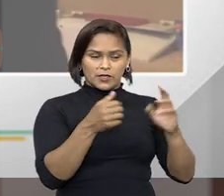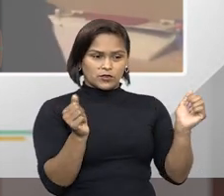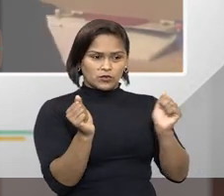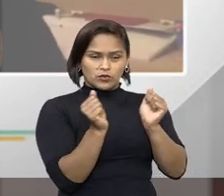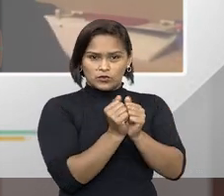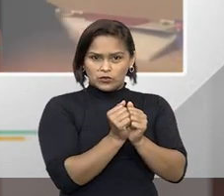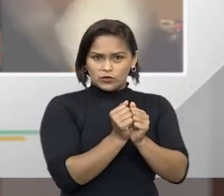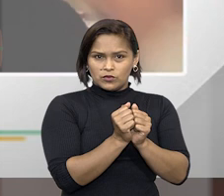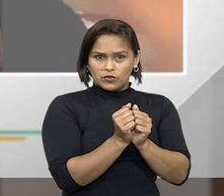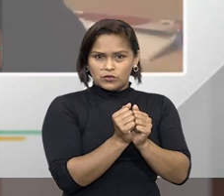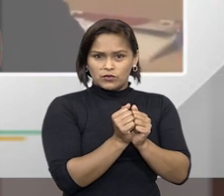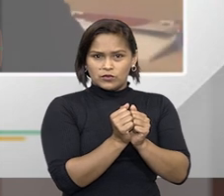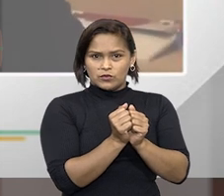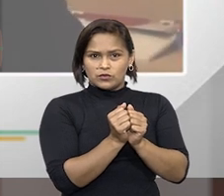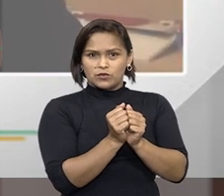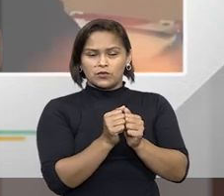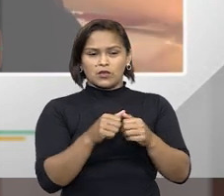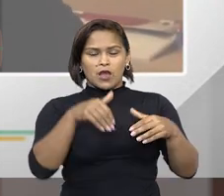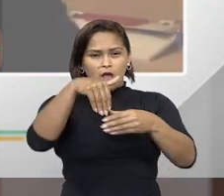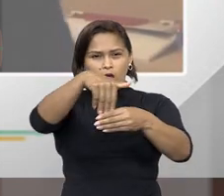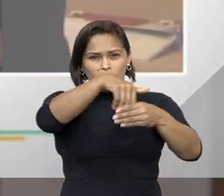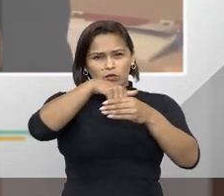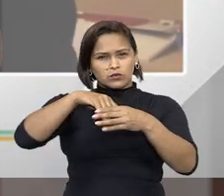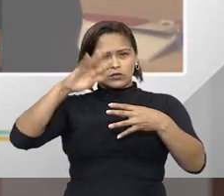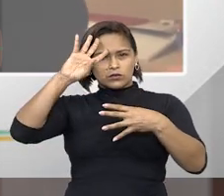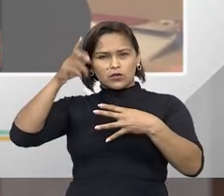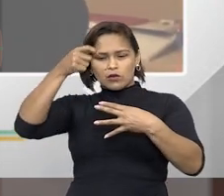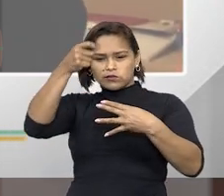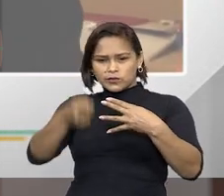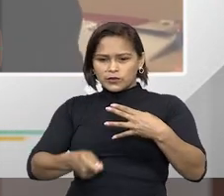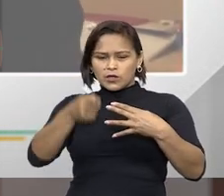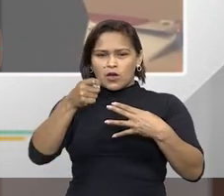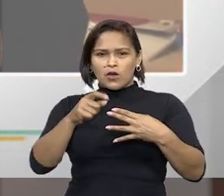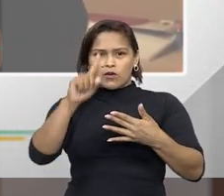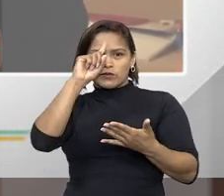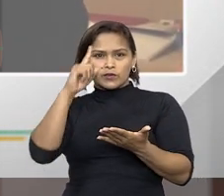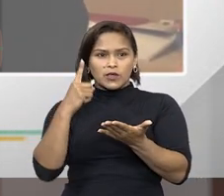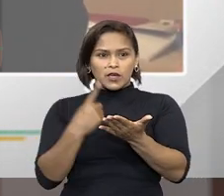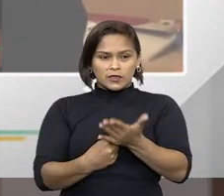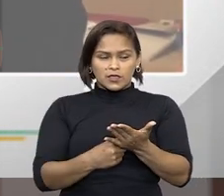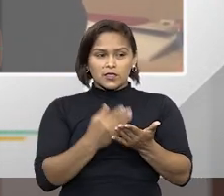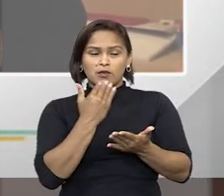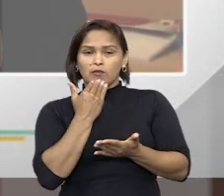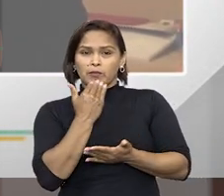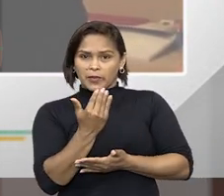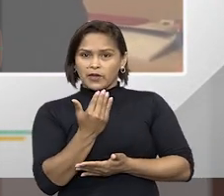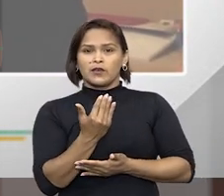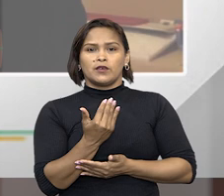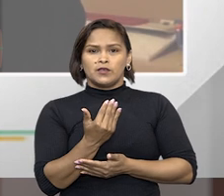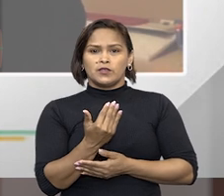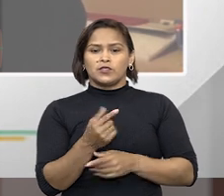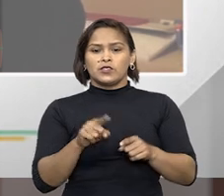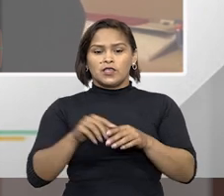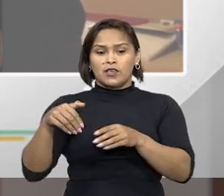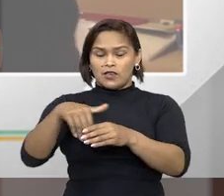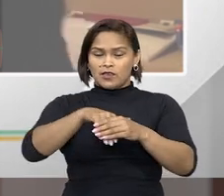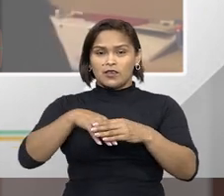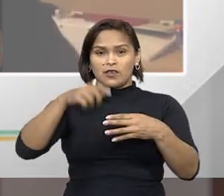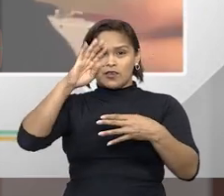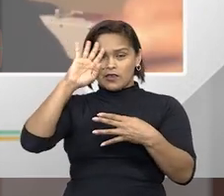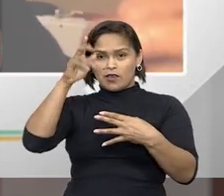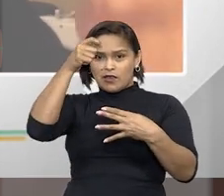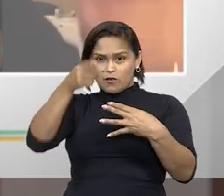o acordo contra cuja decisão contra a qual se recorre, e esse acordo tem que